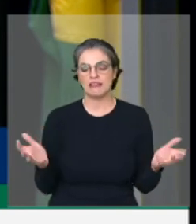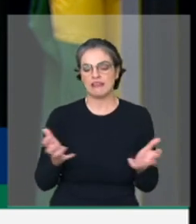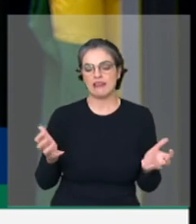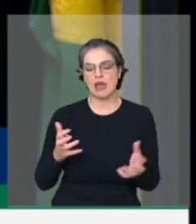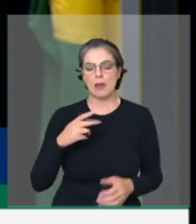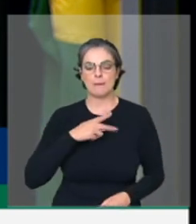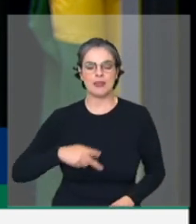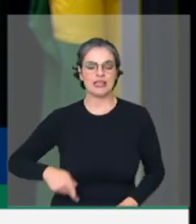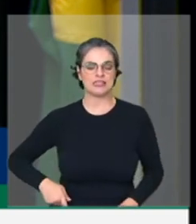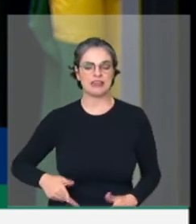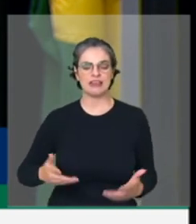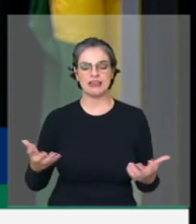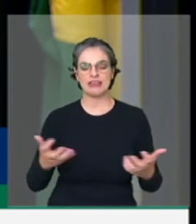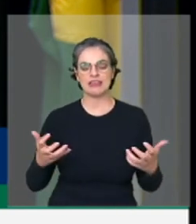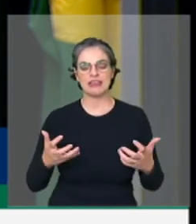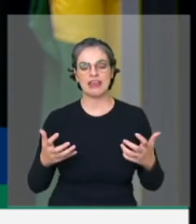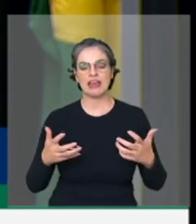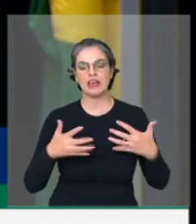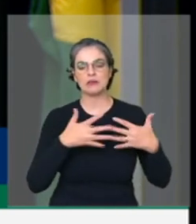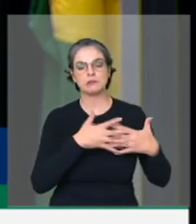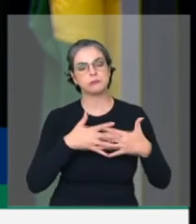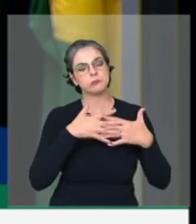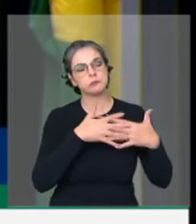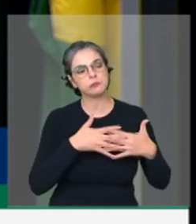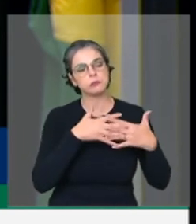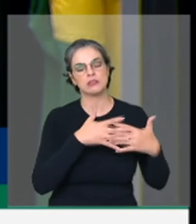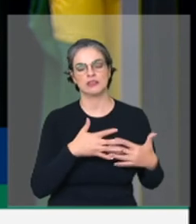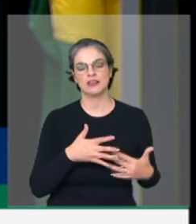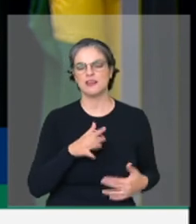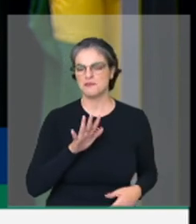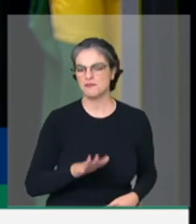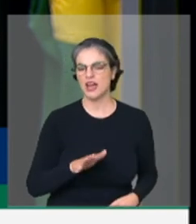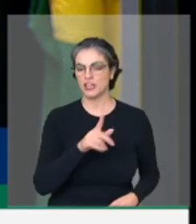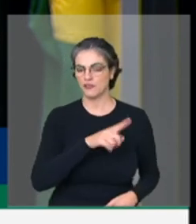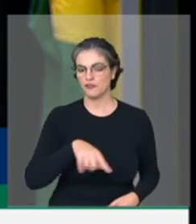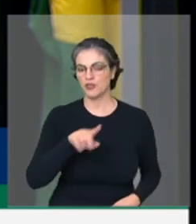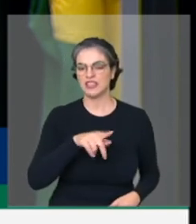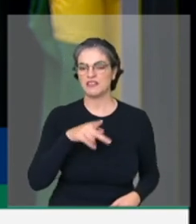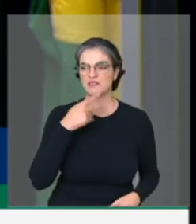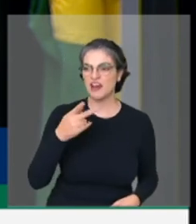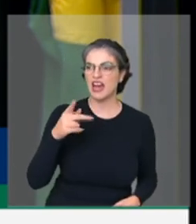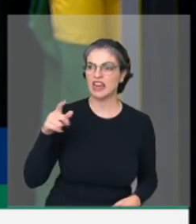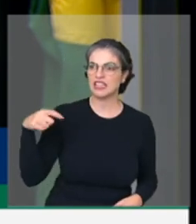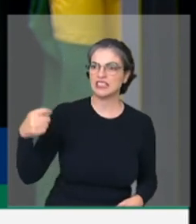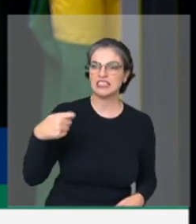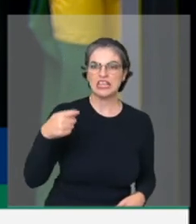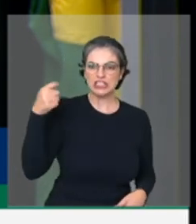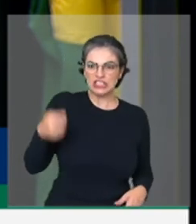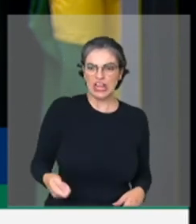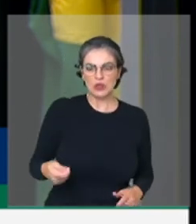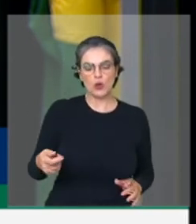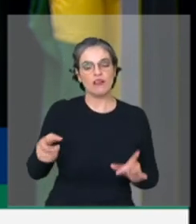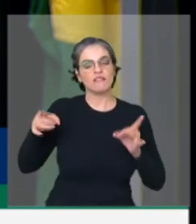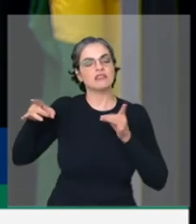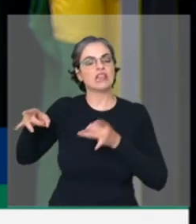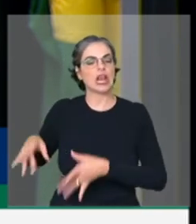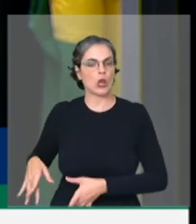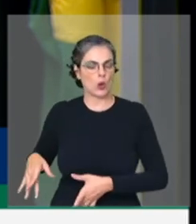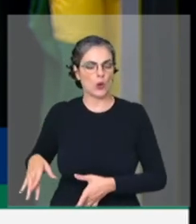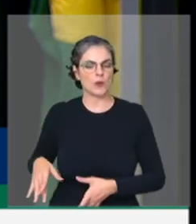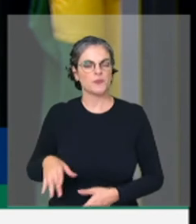presidencialismo, Estados Unidos, e os ditadores que vocês chamam entregaram o poder.